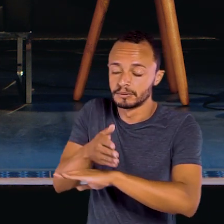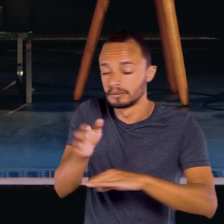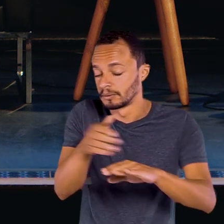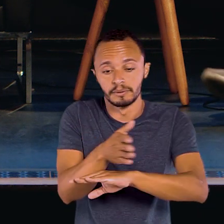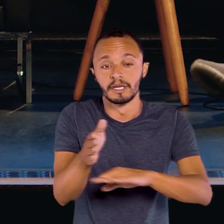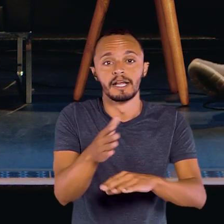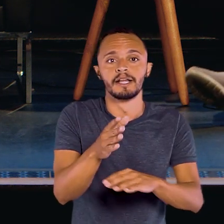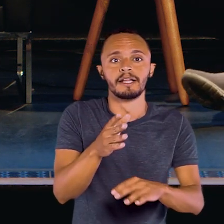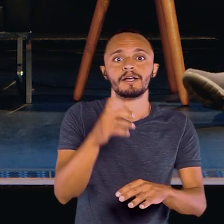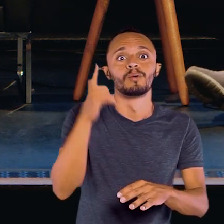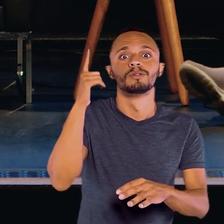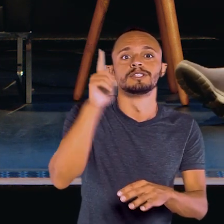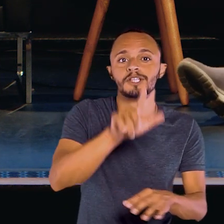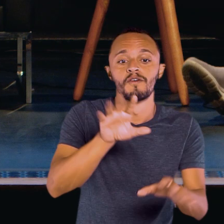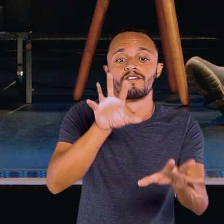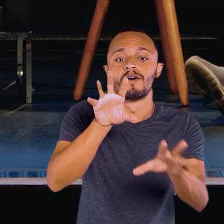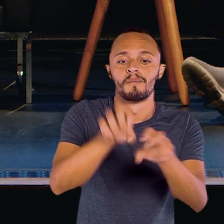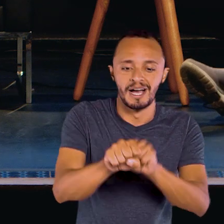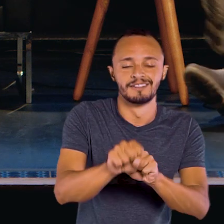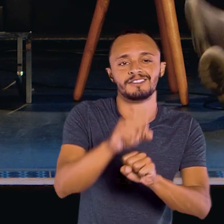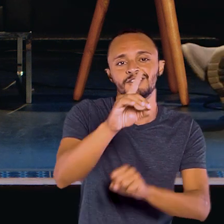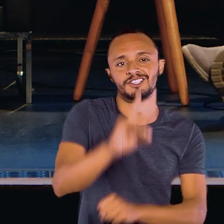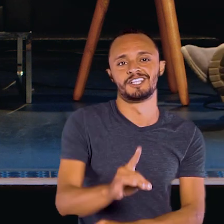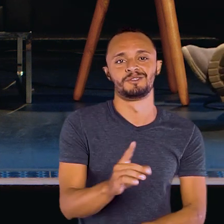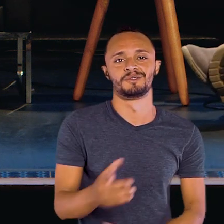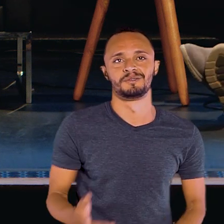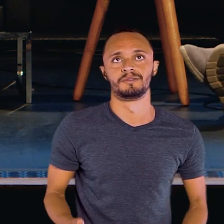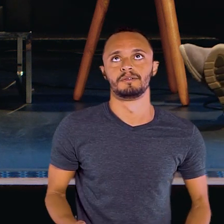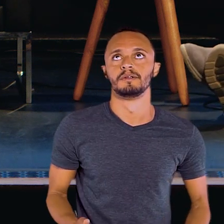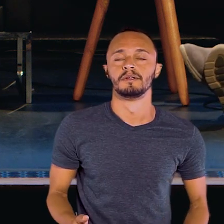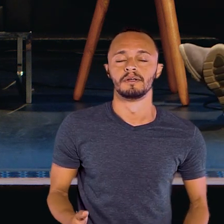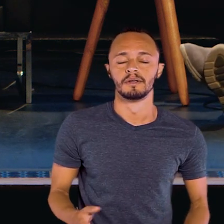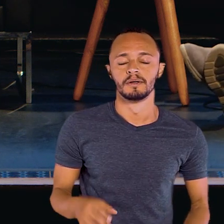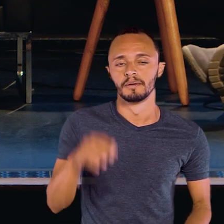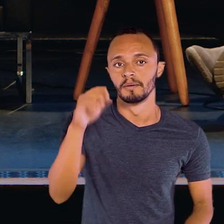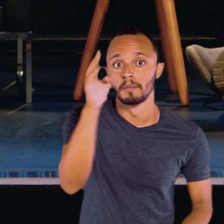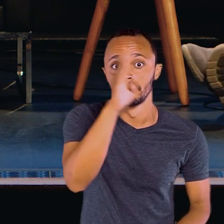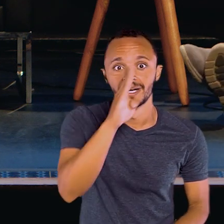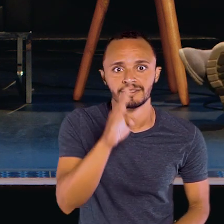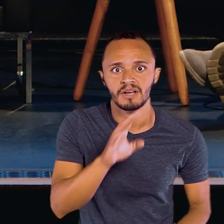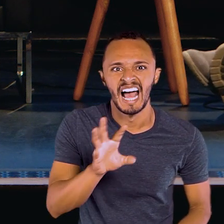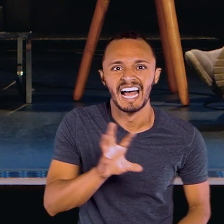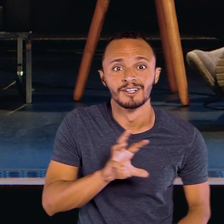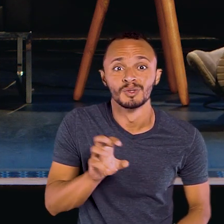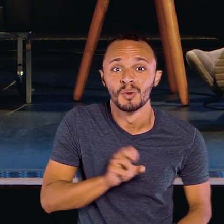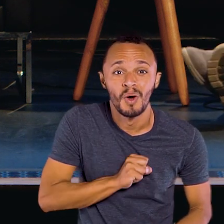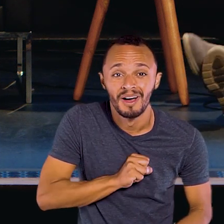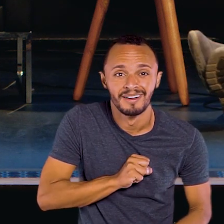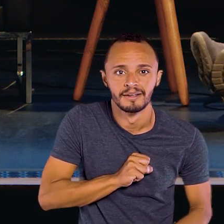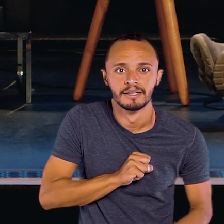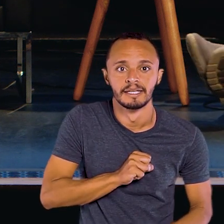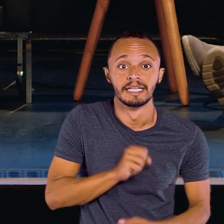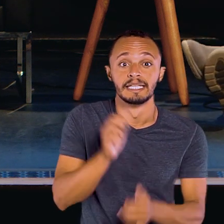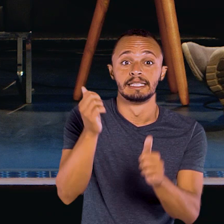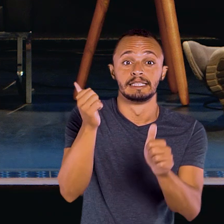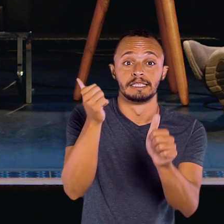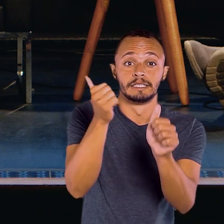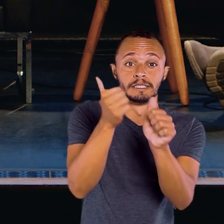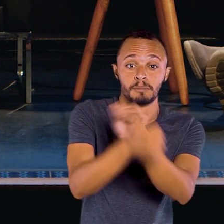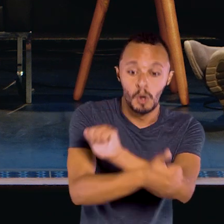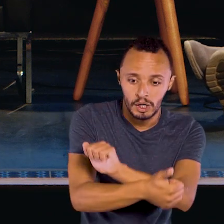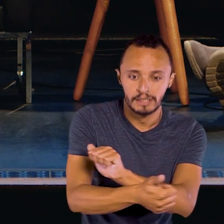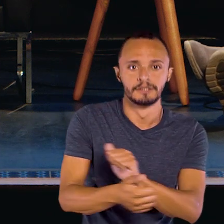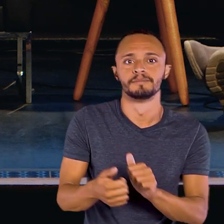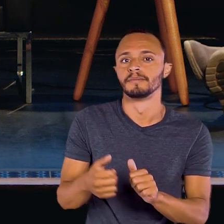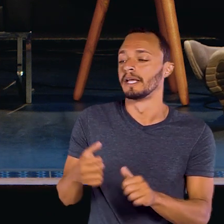Né? Quem nunca viu essa matéria aqui? O Brasil adora essa matéria. Eu trabalhei com esporte. Esporte, nossa, é campeão.